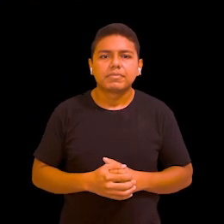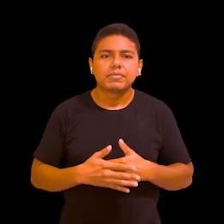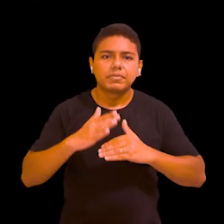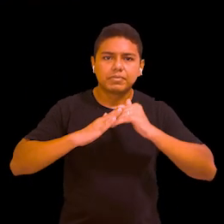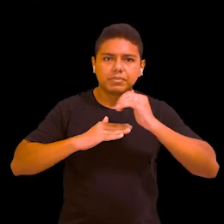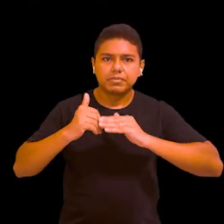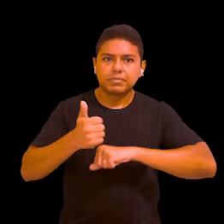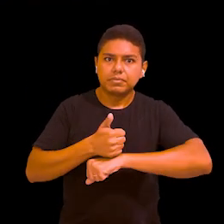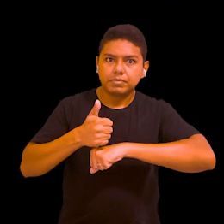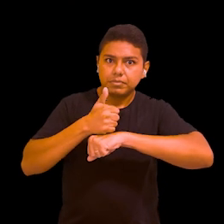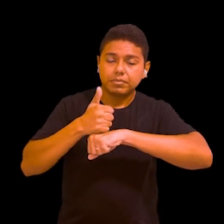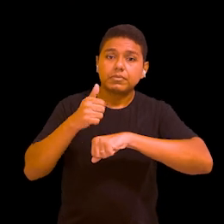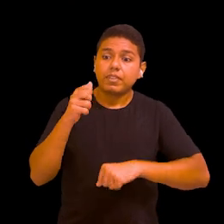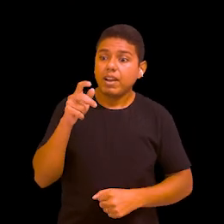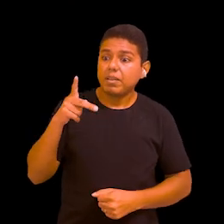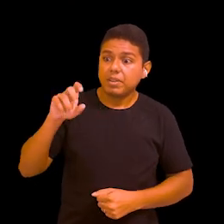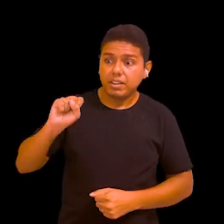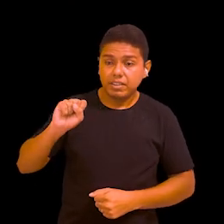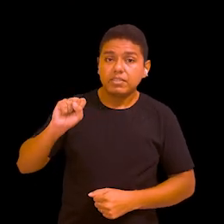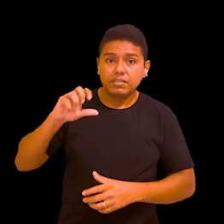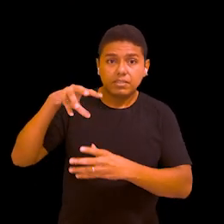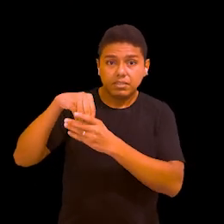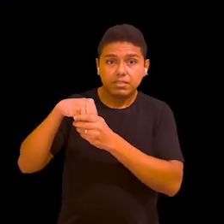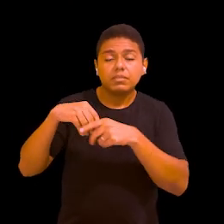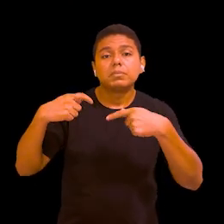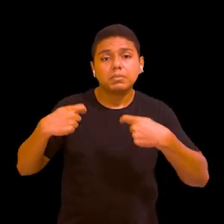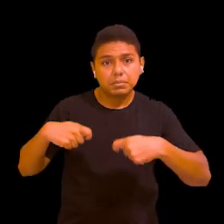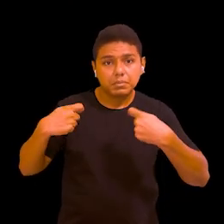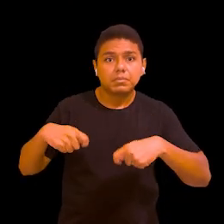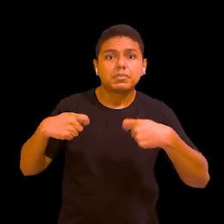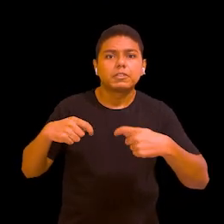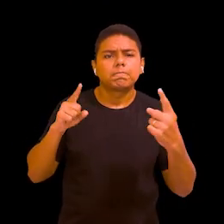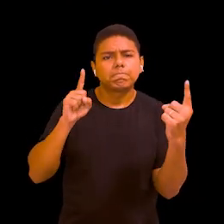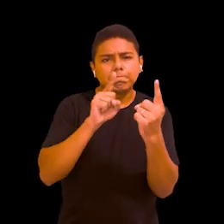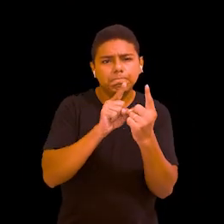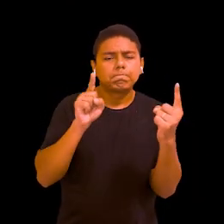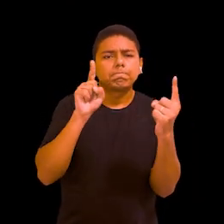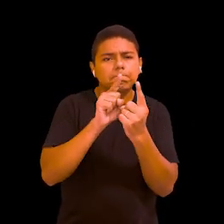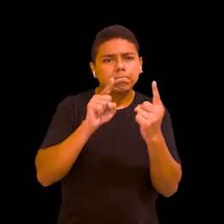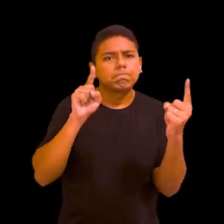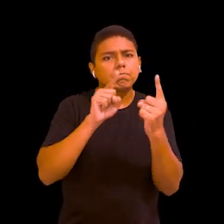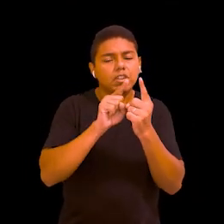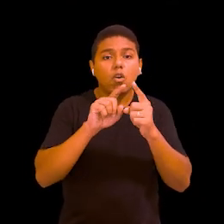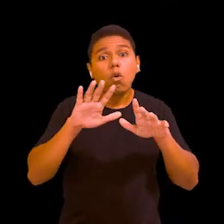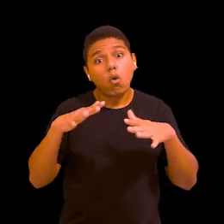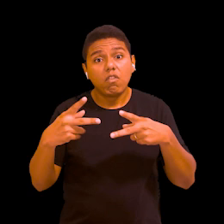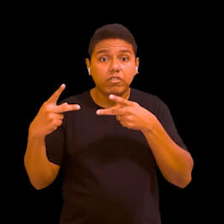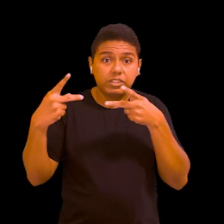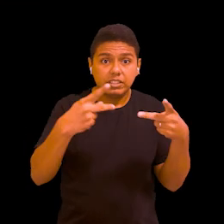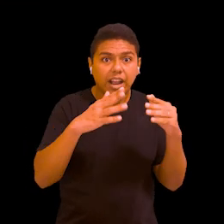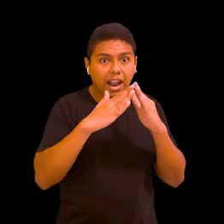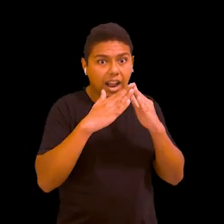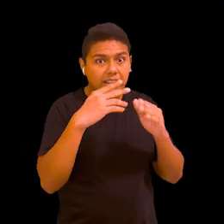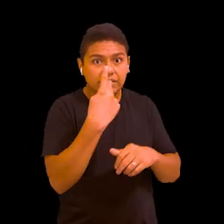Os profissionais da atenção primária à saúde devem estabelecer uma frequência de consultas e ou visitas